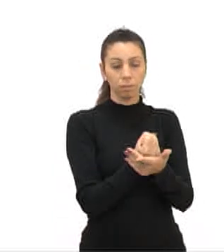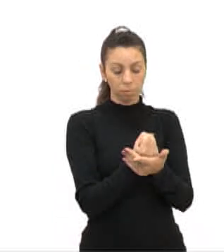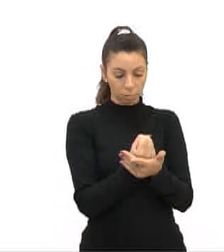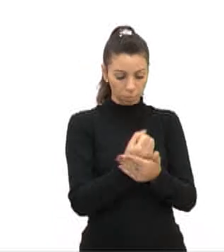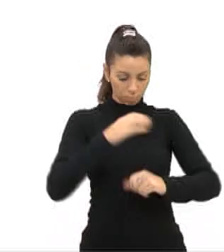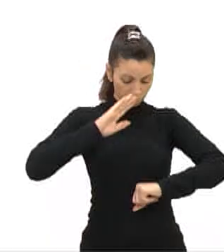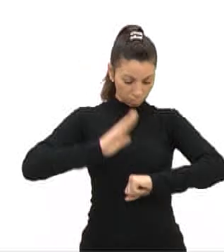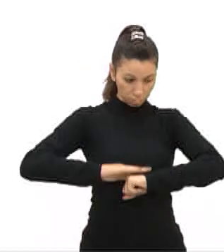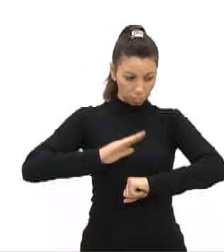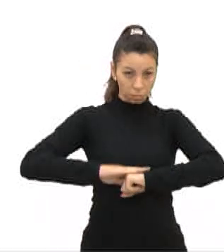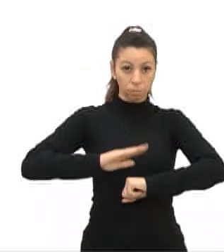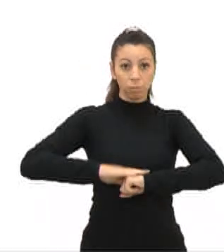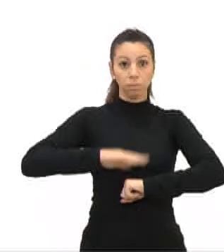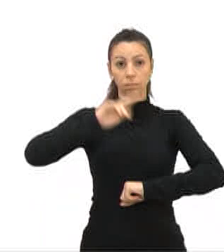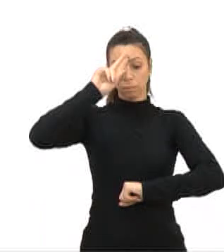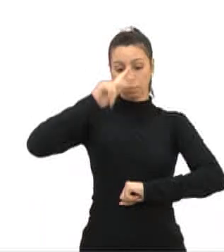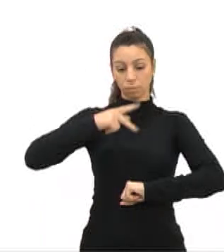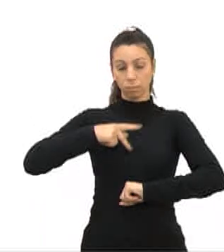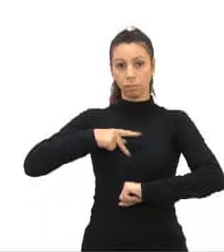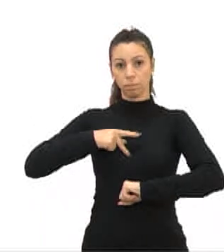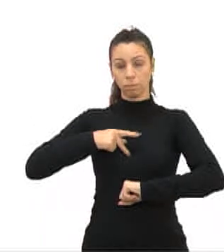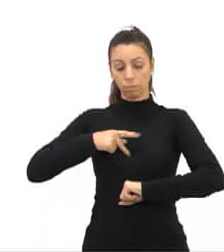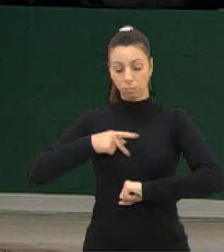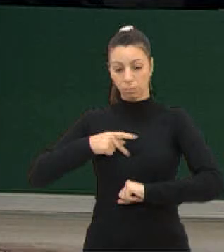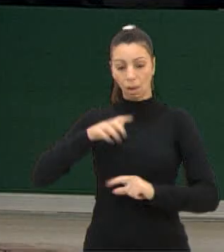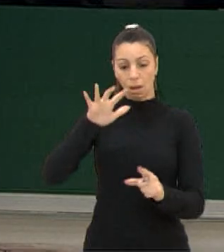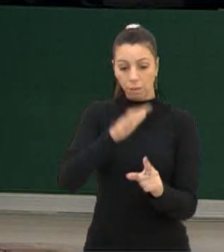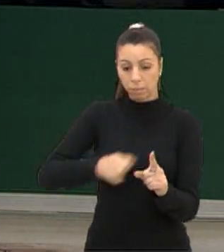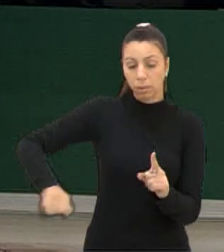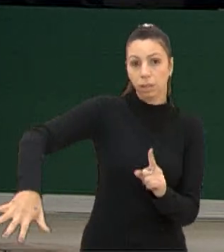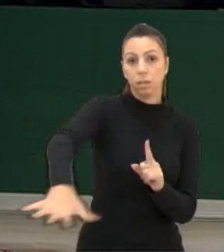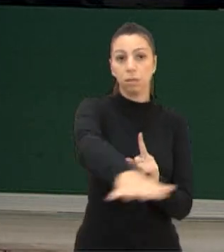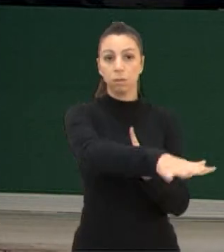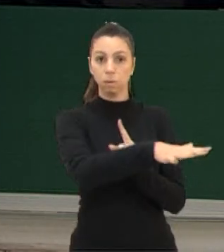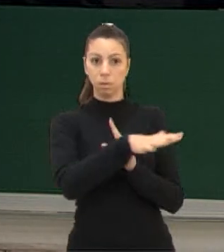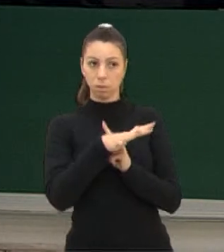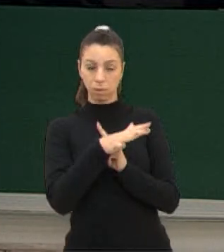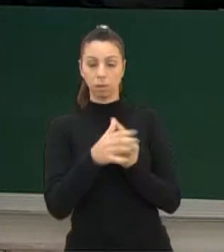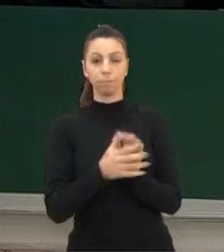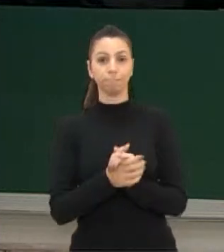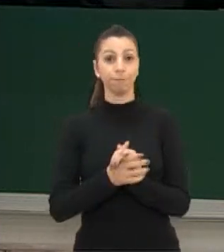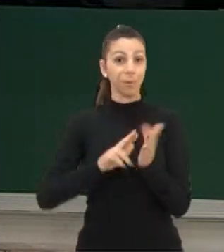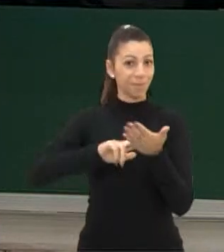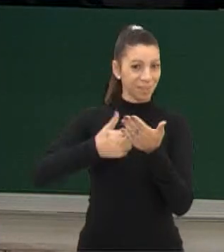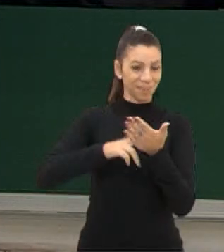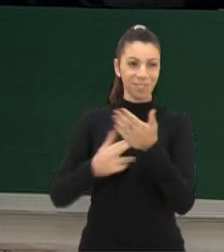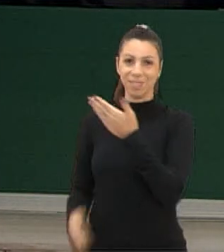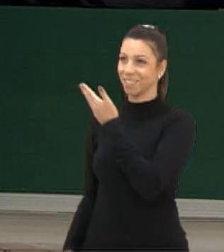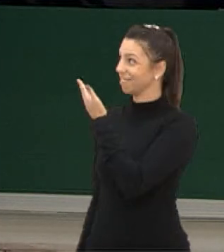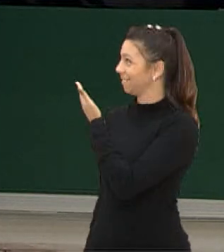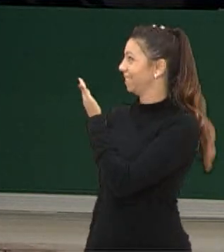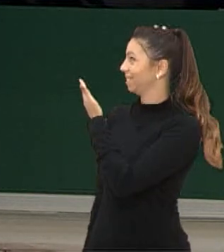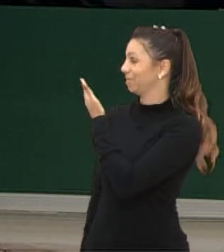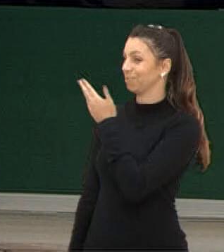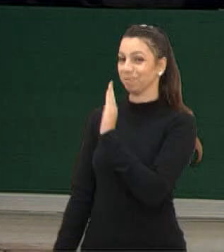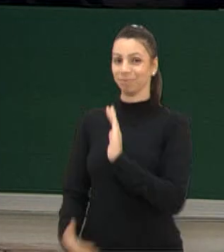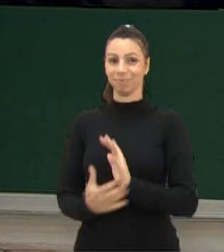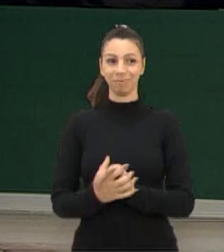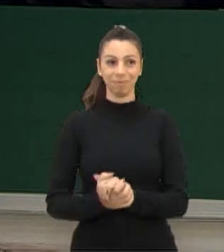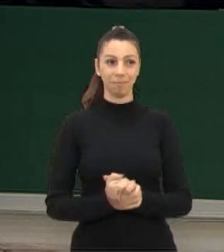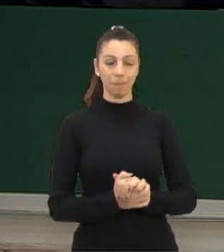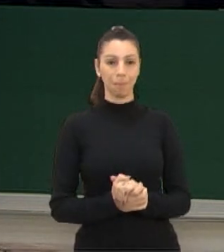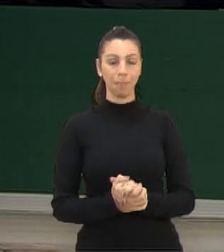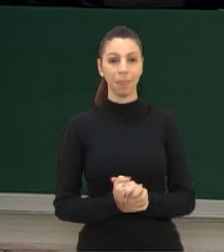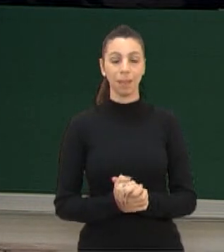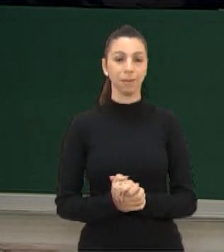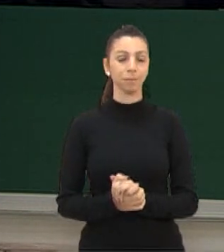sociedade. Beleza? Vamos, então, traduzir essa fala de Mills.